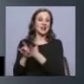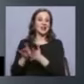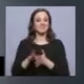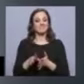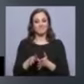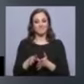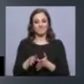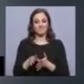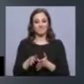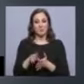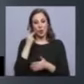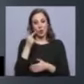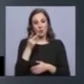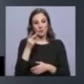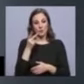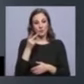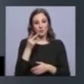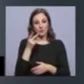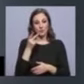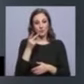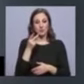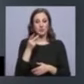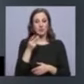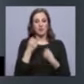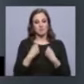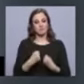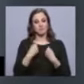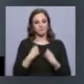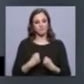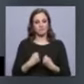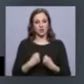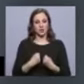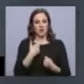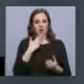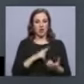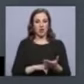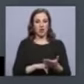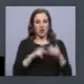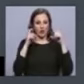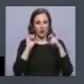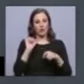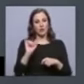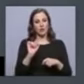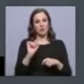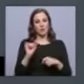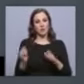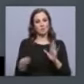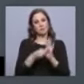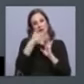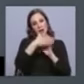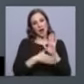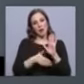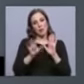uma vida que não é difícil a sombra guerreiras por foto delas foi incluída na capa campo uma